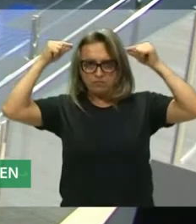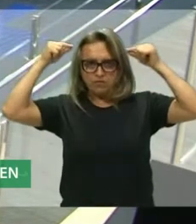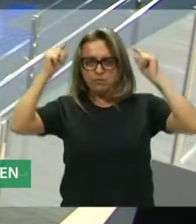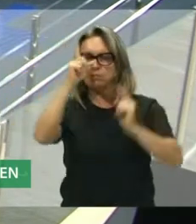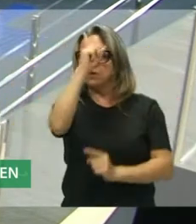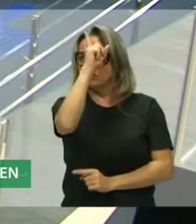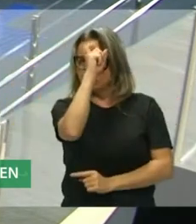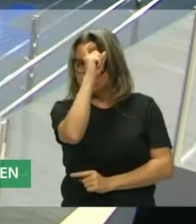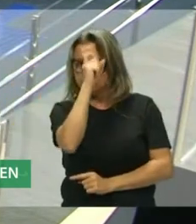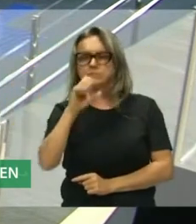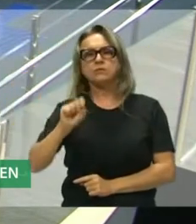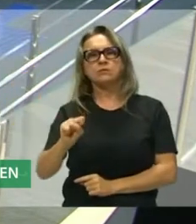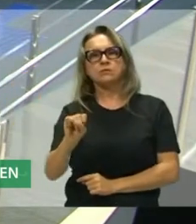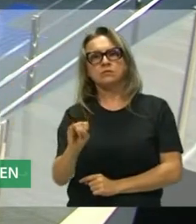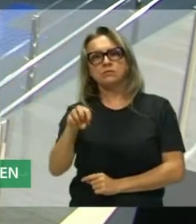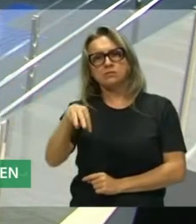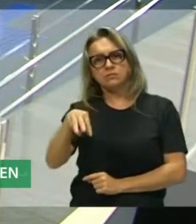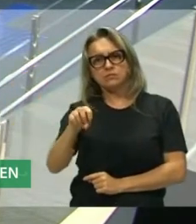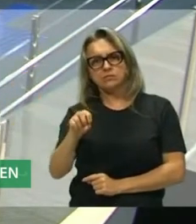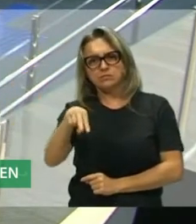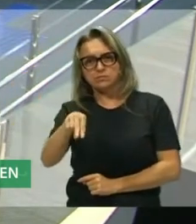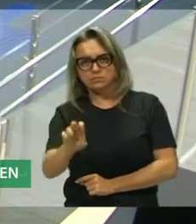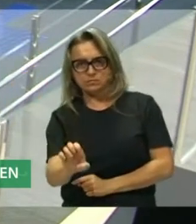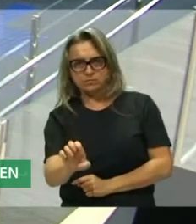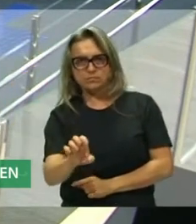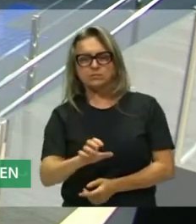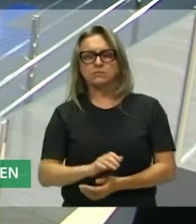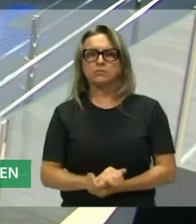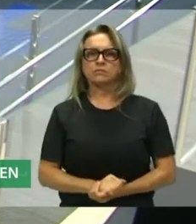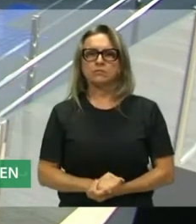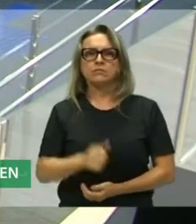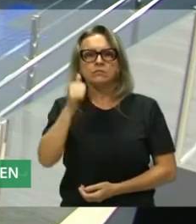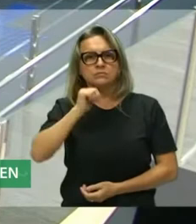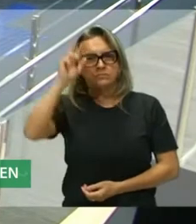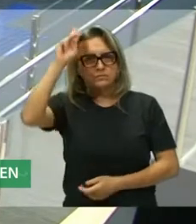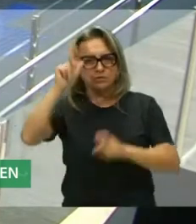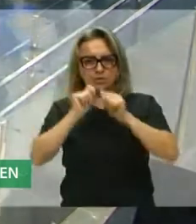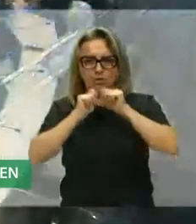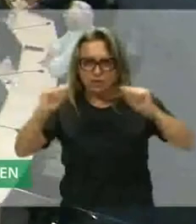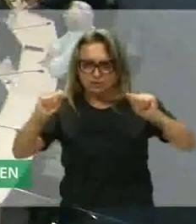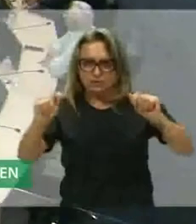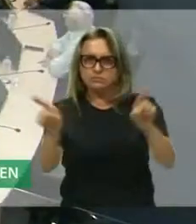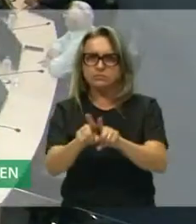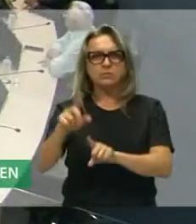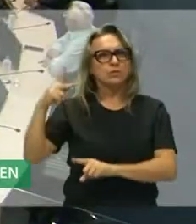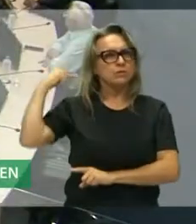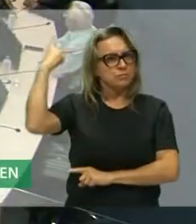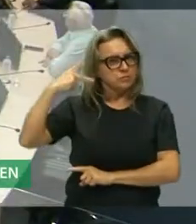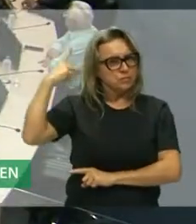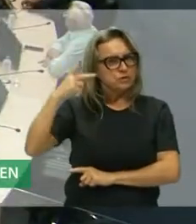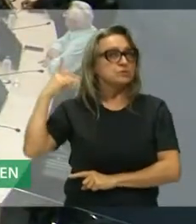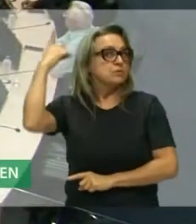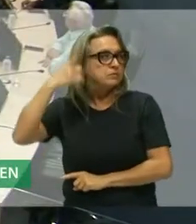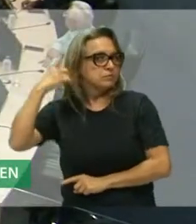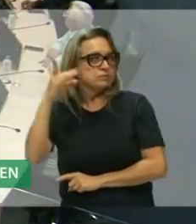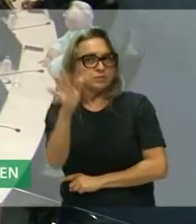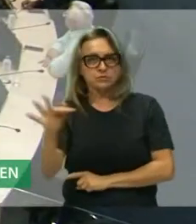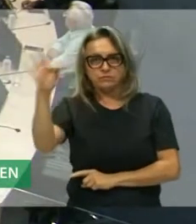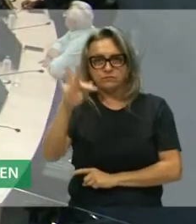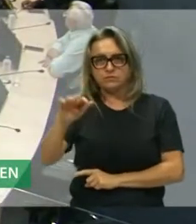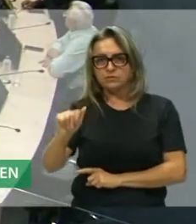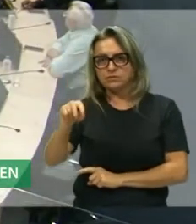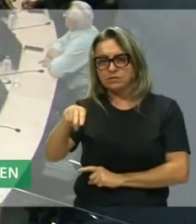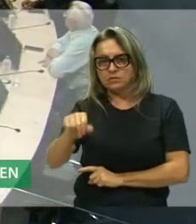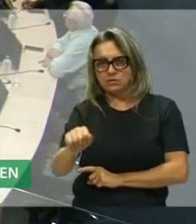Konder-Bornhauser, Simone Regina Grando. Senhora assessora parlamentar da deputada federal Ana Paula Lima,